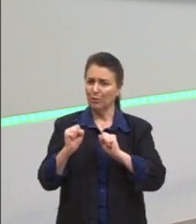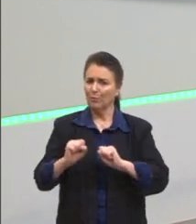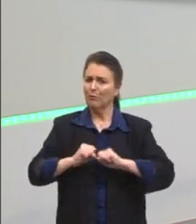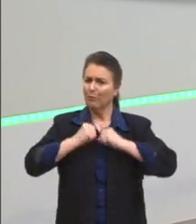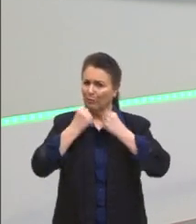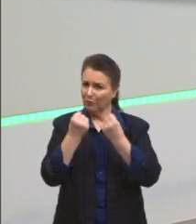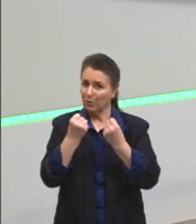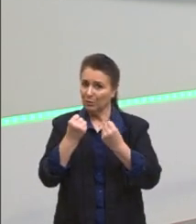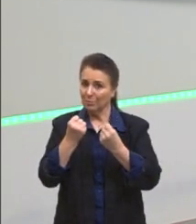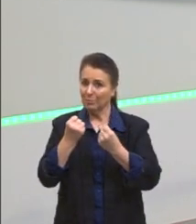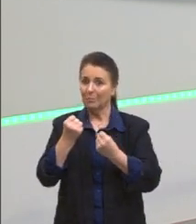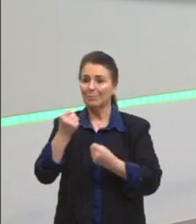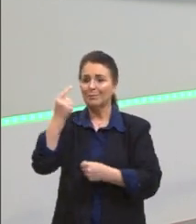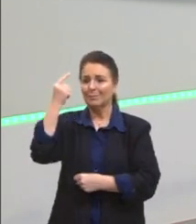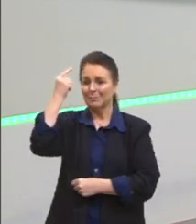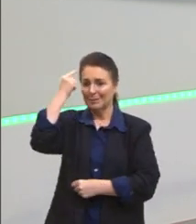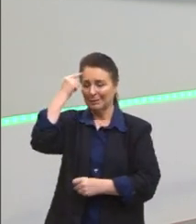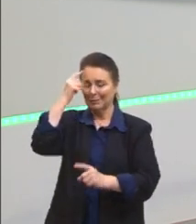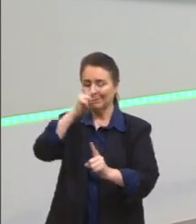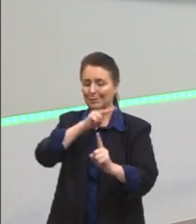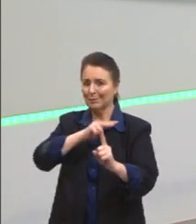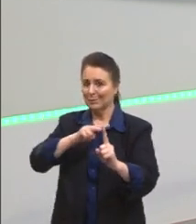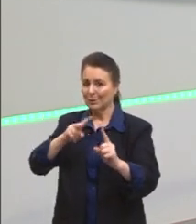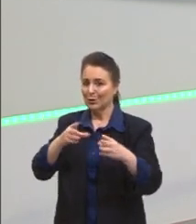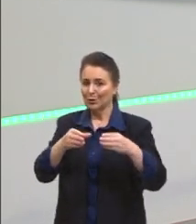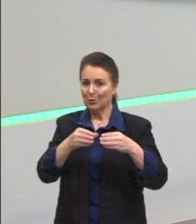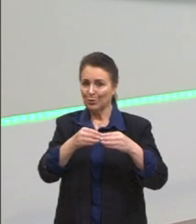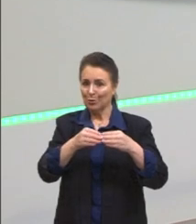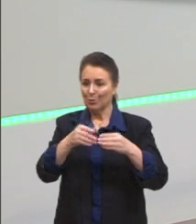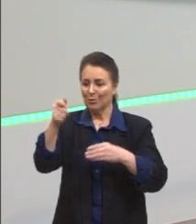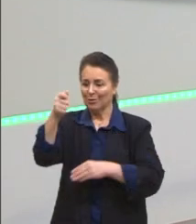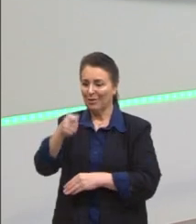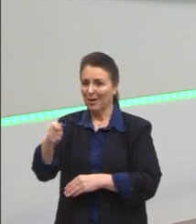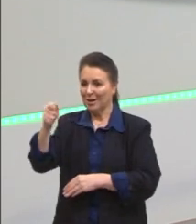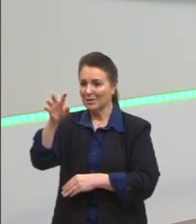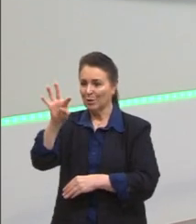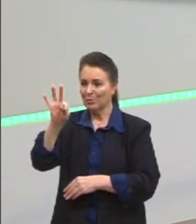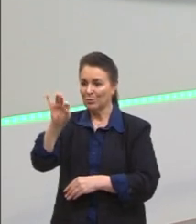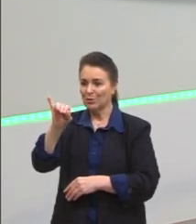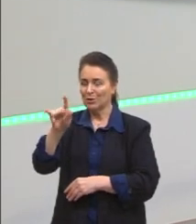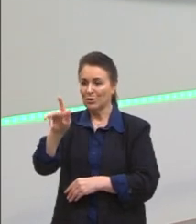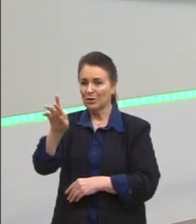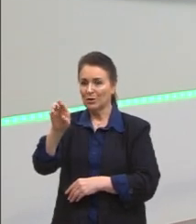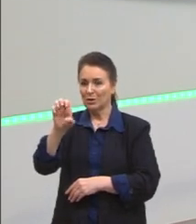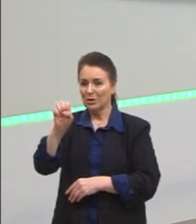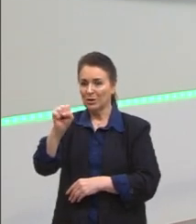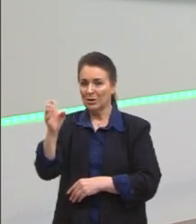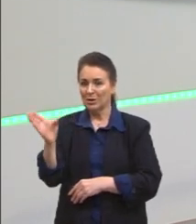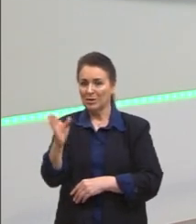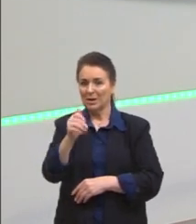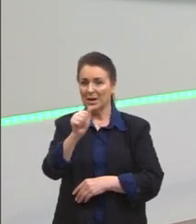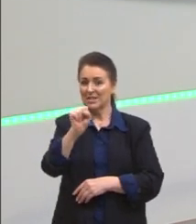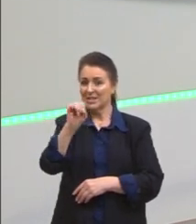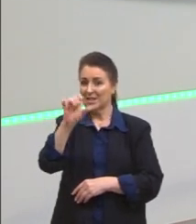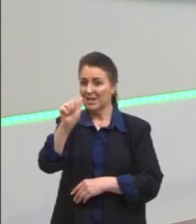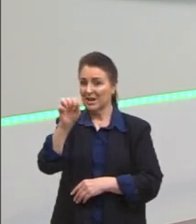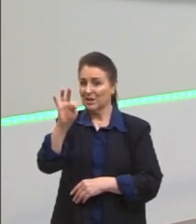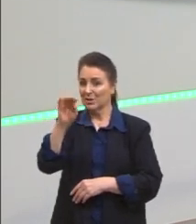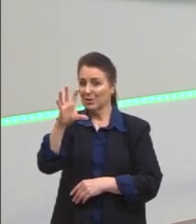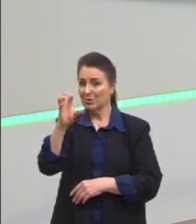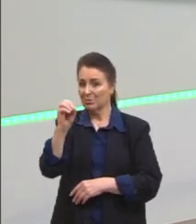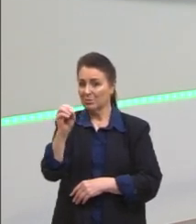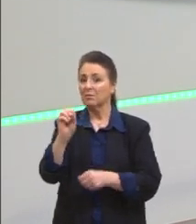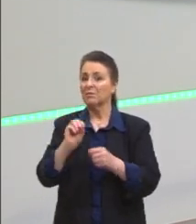nessa perspectiva que os Tigres Asiáticos pensaram né Nós discutimos também o que o Brasil faz nesse momento se ele passa a ser